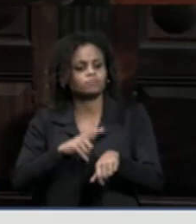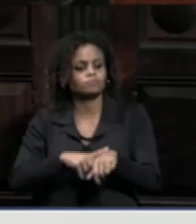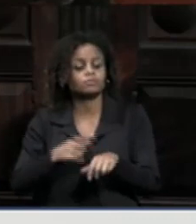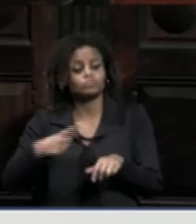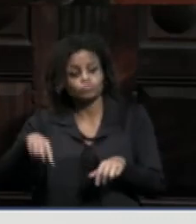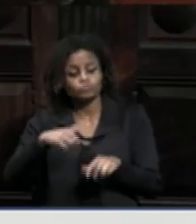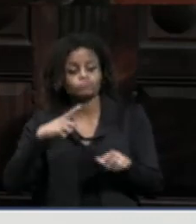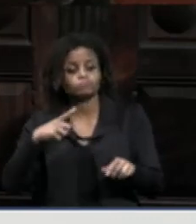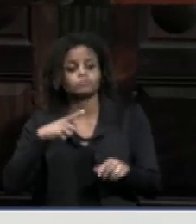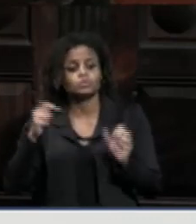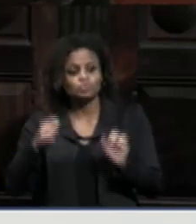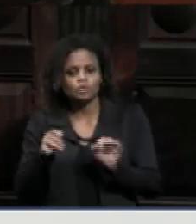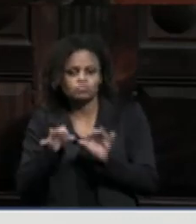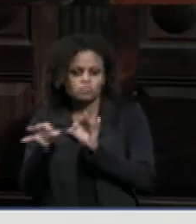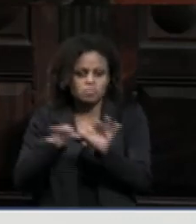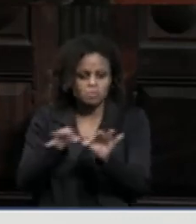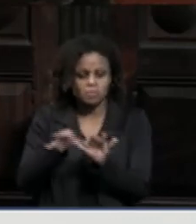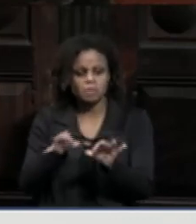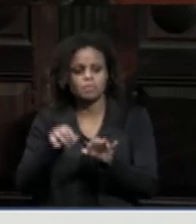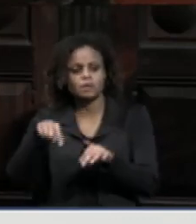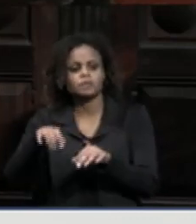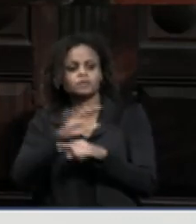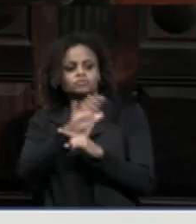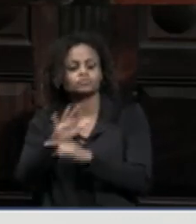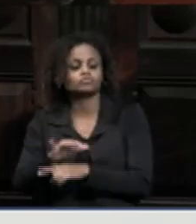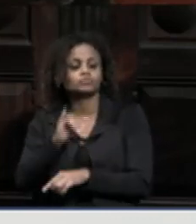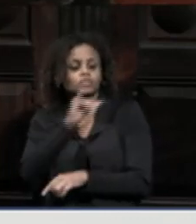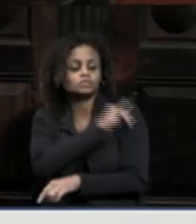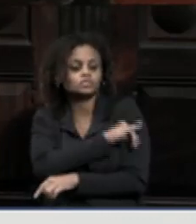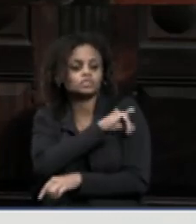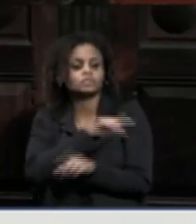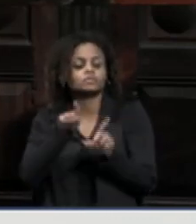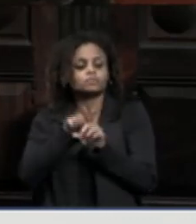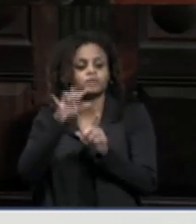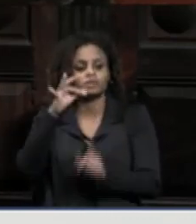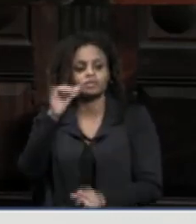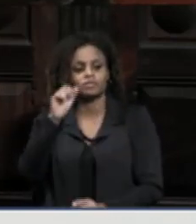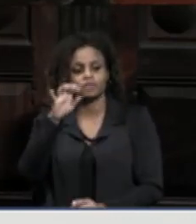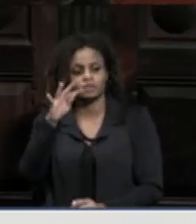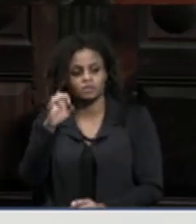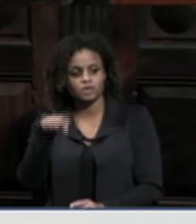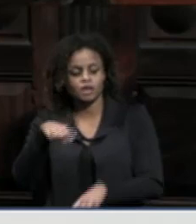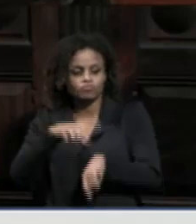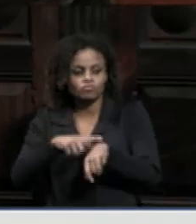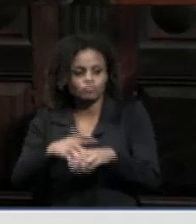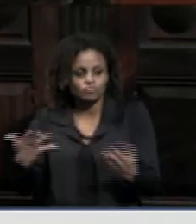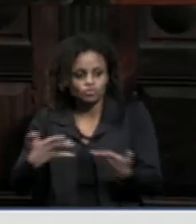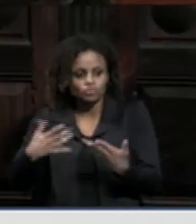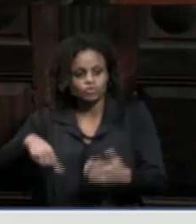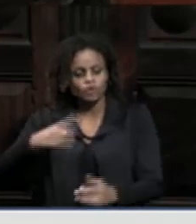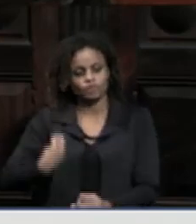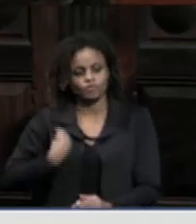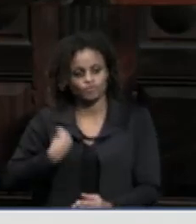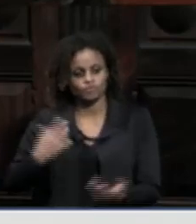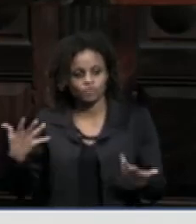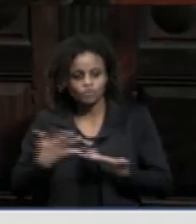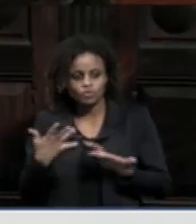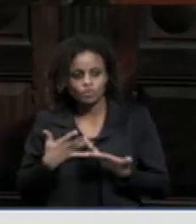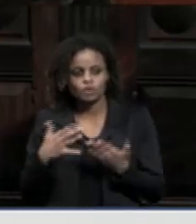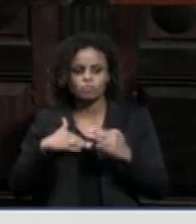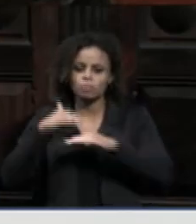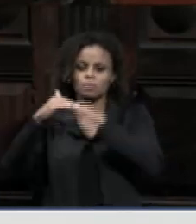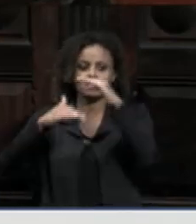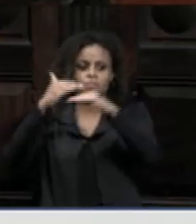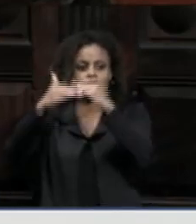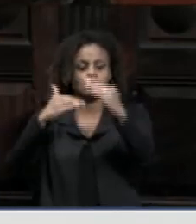discussão estratégica sobre o Rio de Janeiro, sobre a FATEC, que é esse momento que a gente está vivendo, para avançar nesse novo